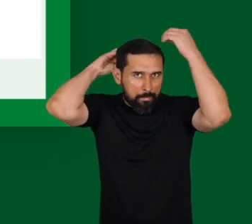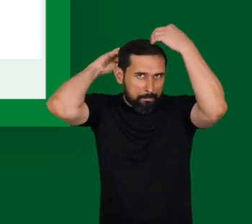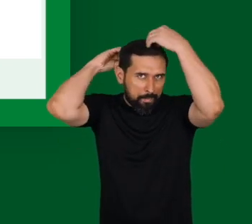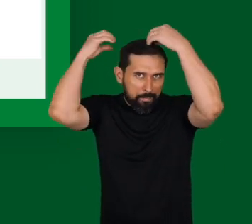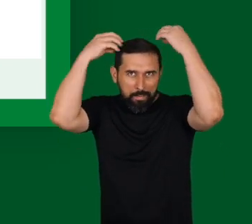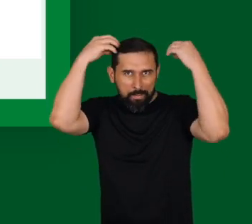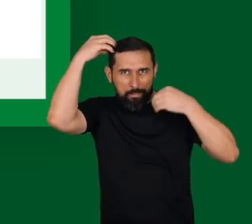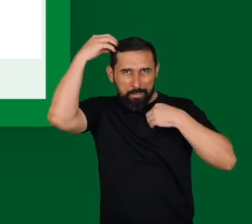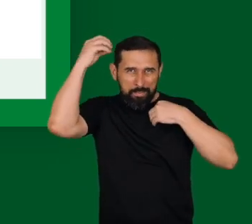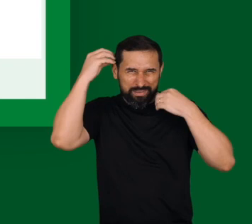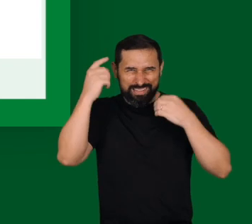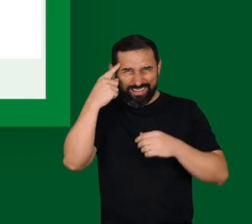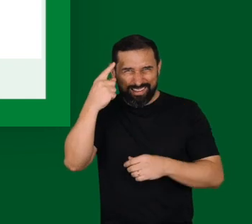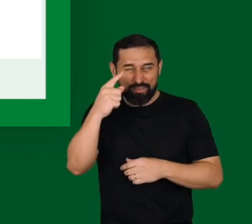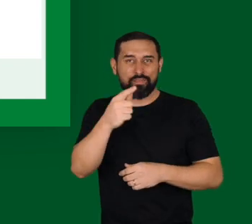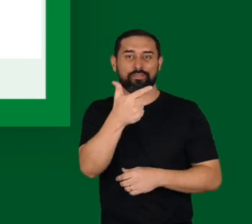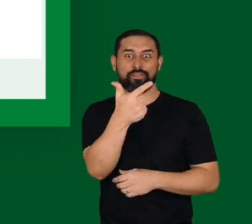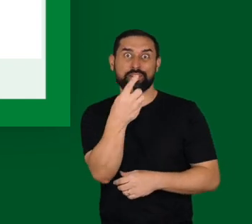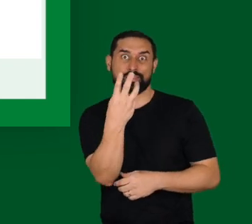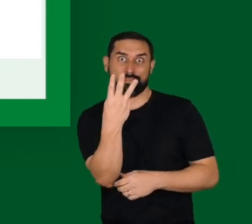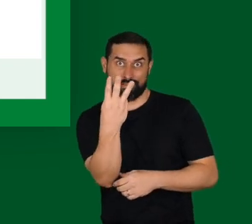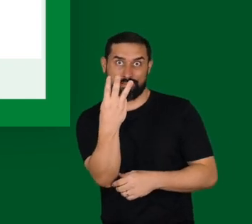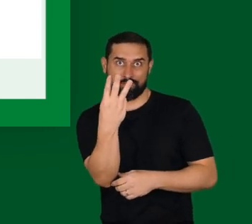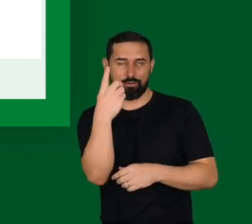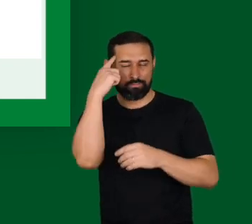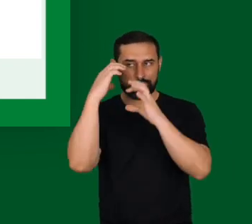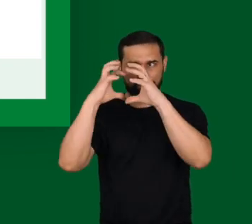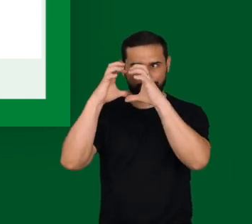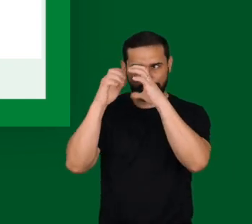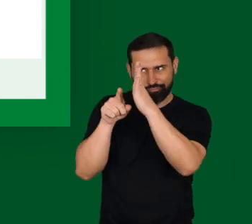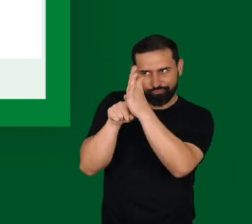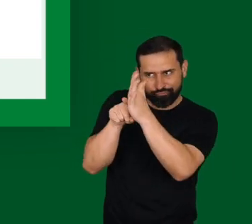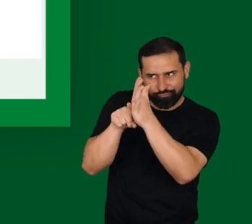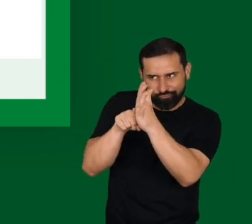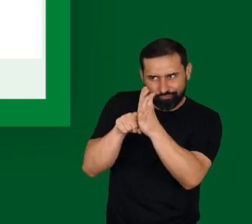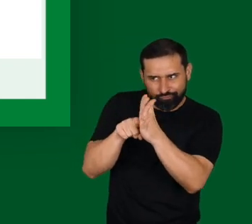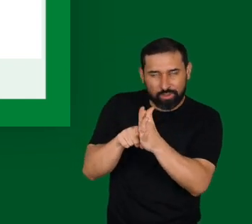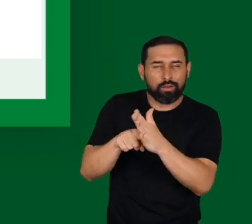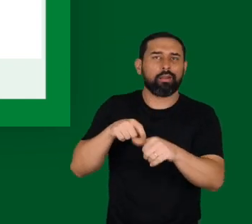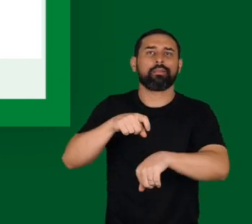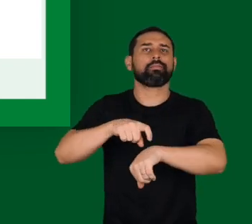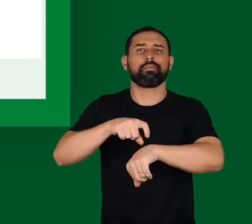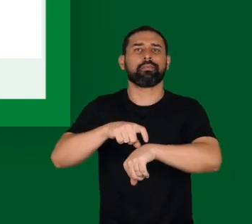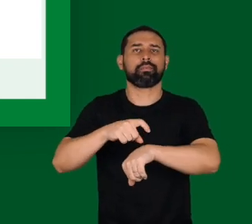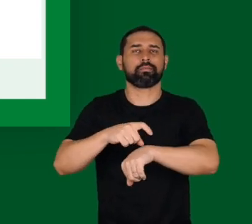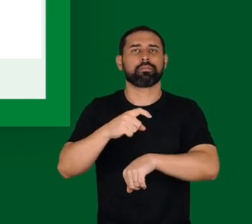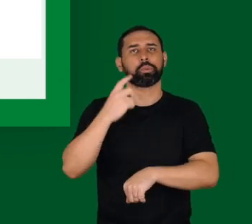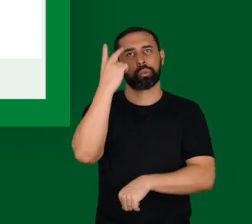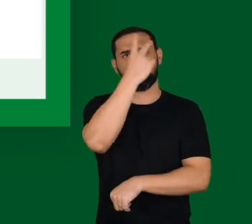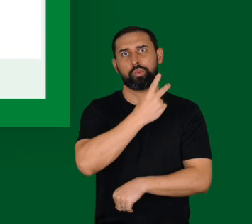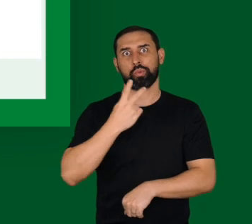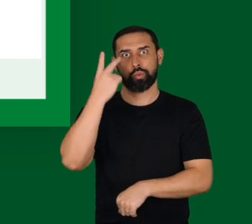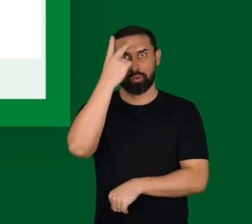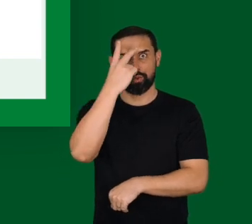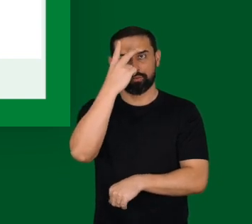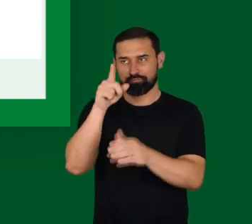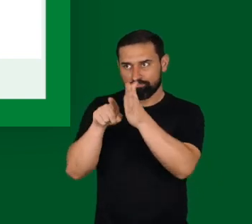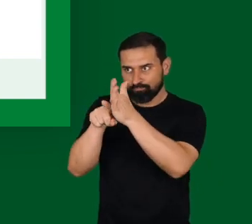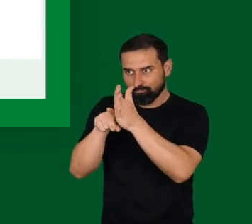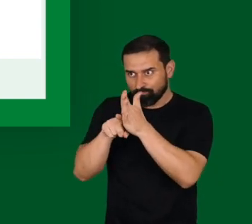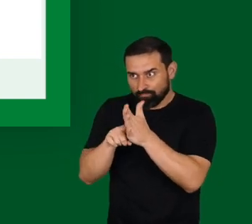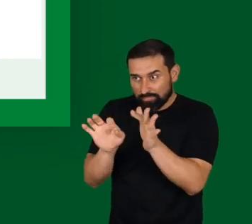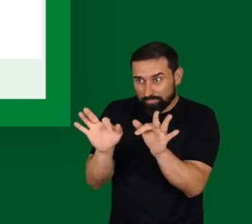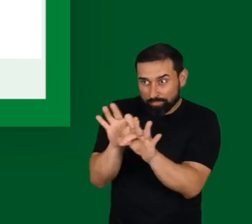aquele bonitinho, aonde monitora o cérebro por pelo menos 23 canais, pelo período mínimo de